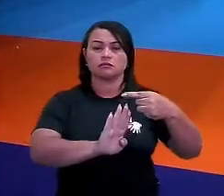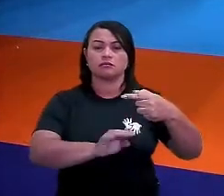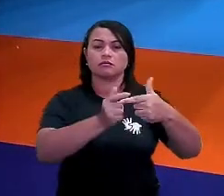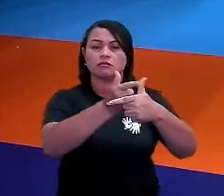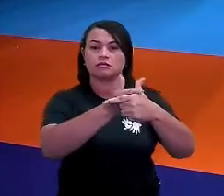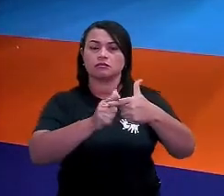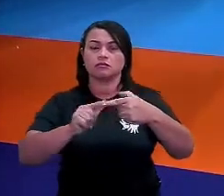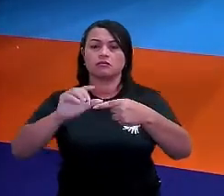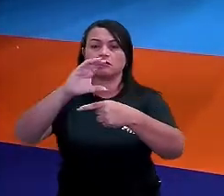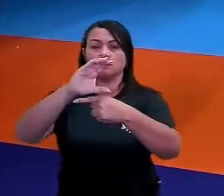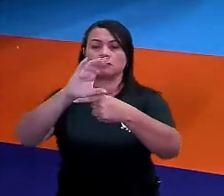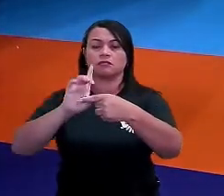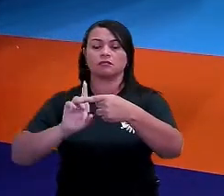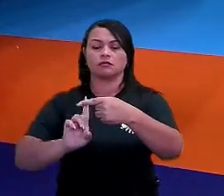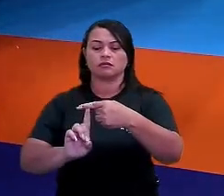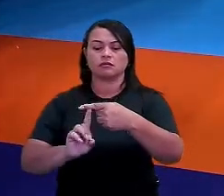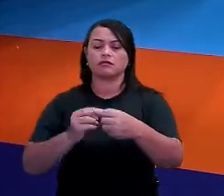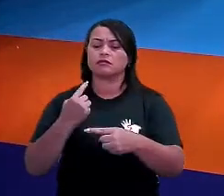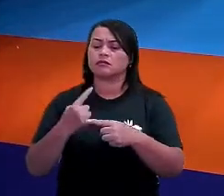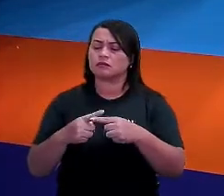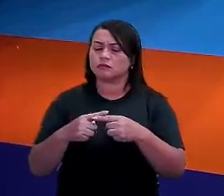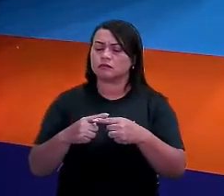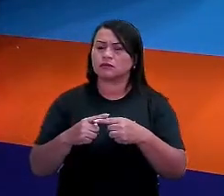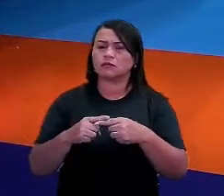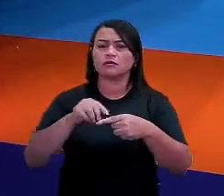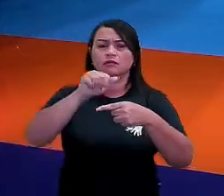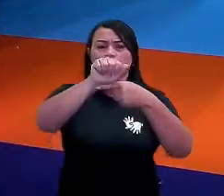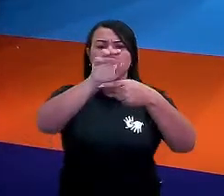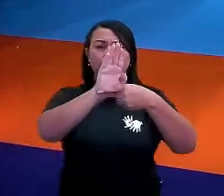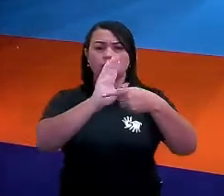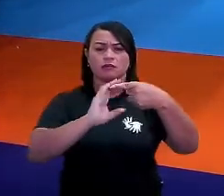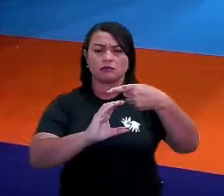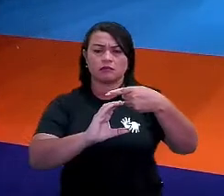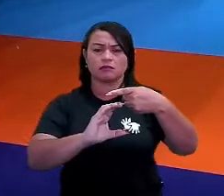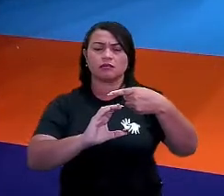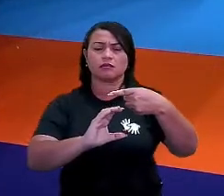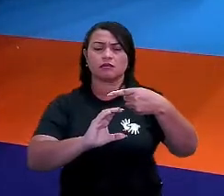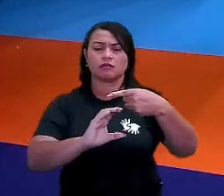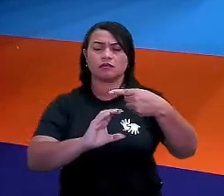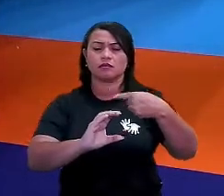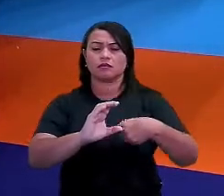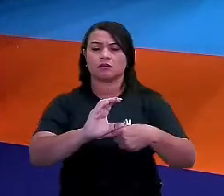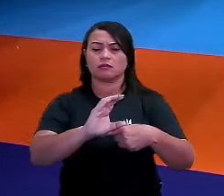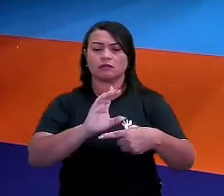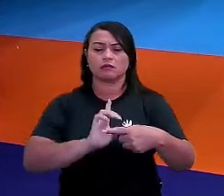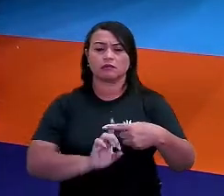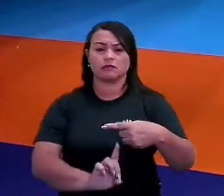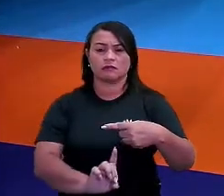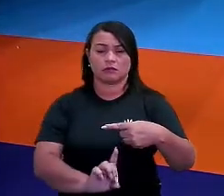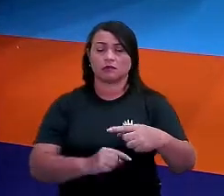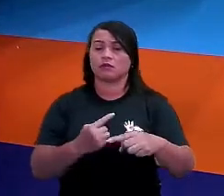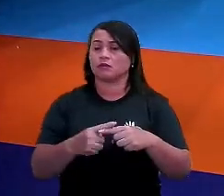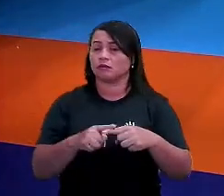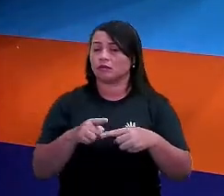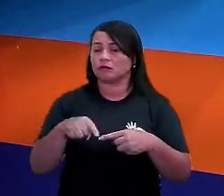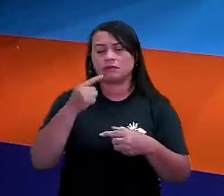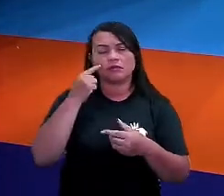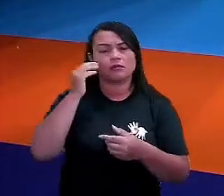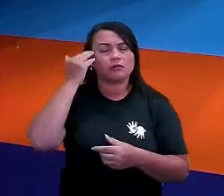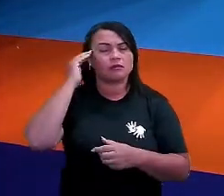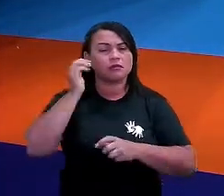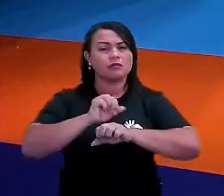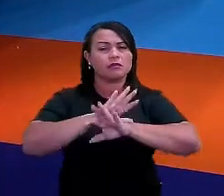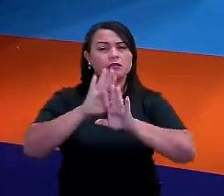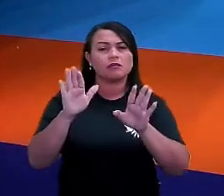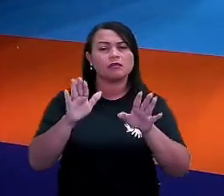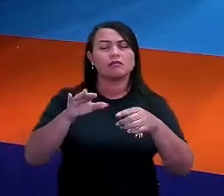por C sobre D. Por que eu quero essa relação? Para que você possa compreender essa ideia das extremidades